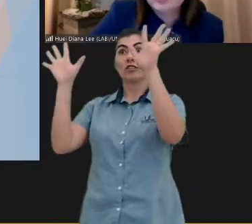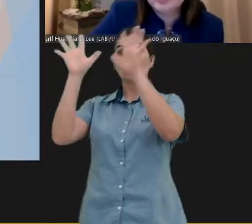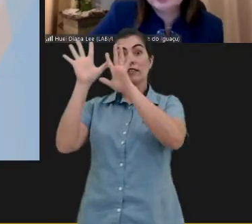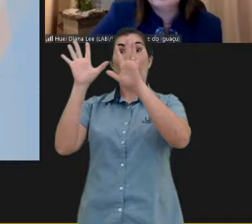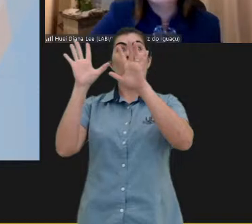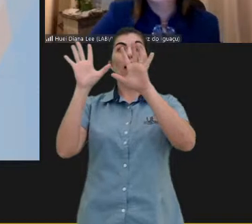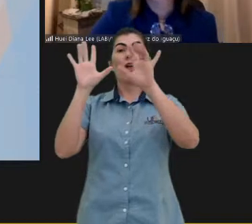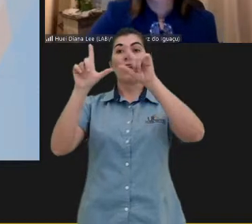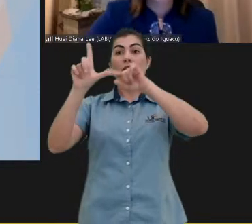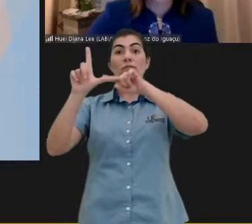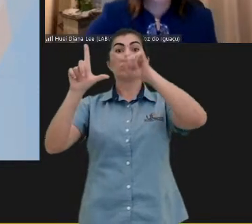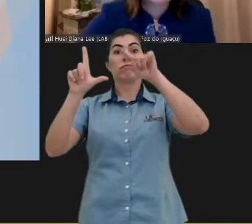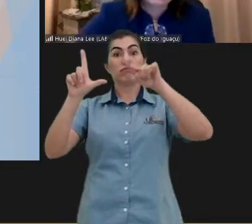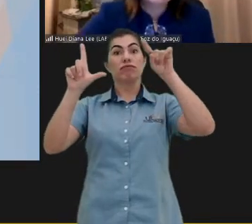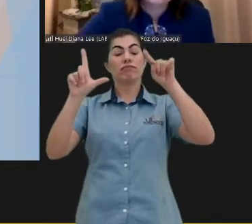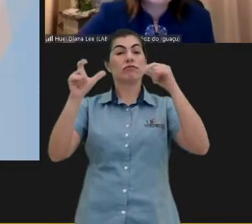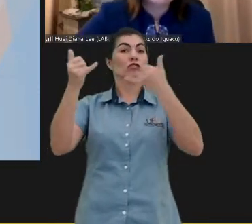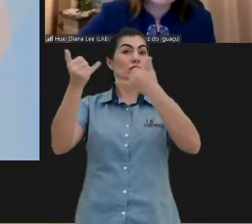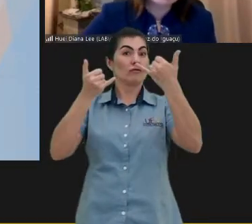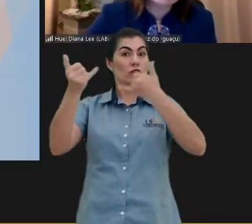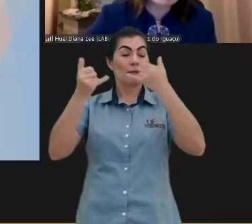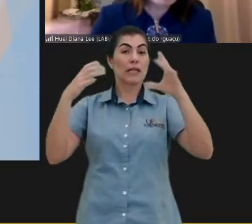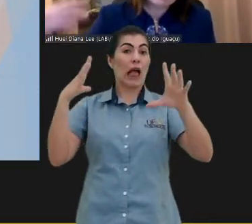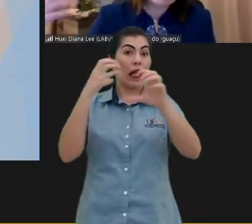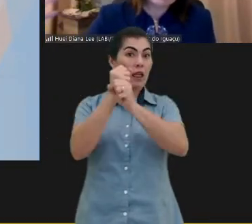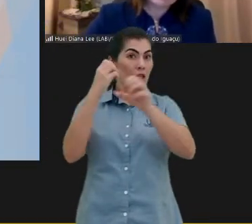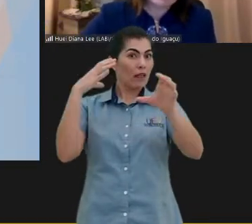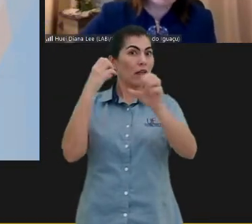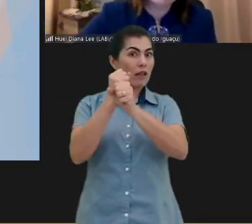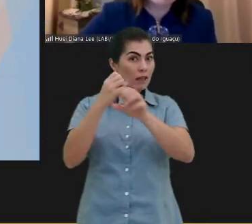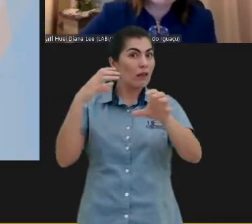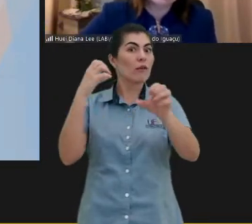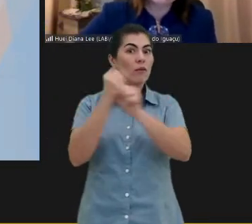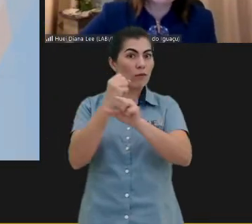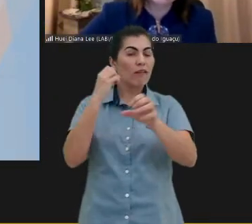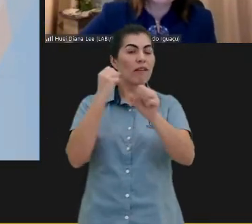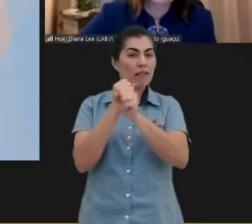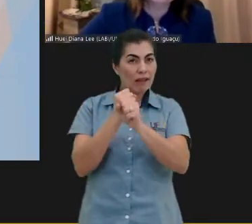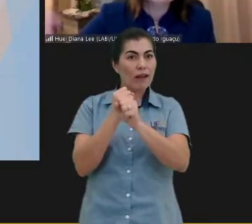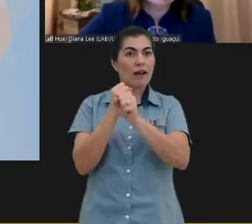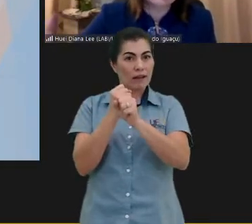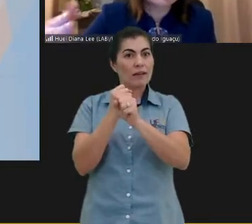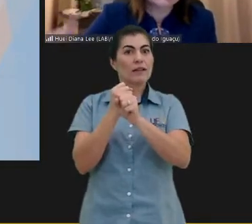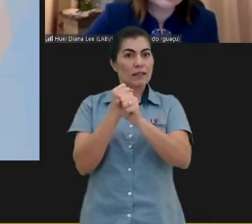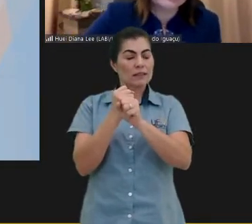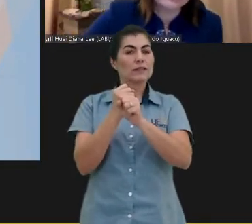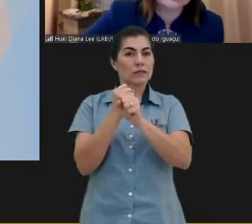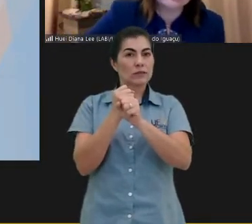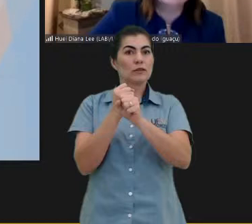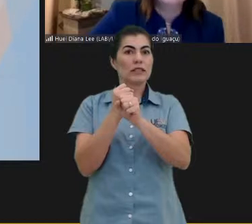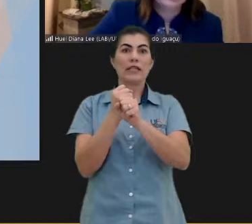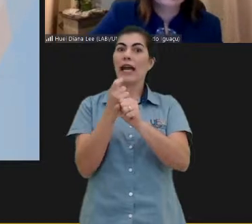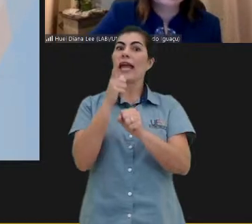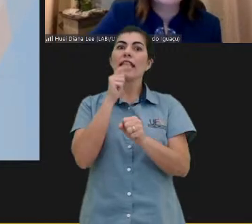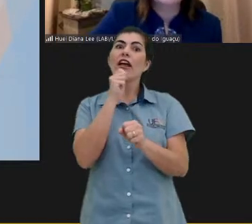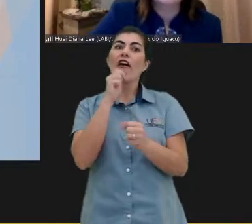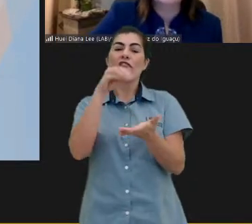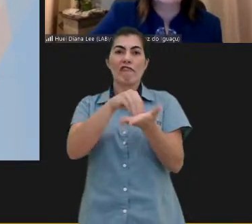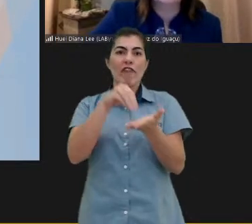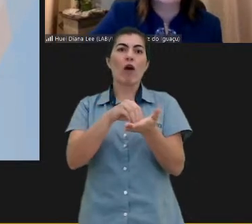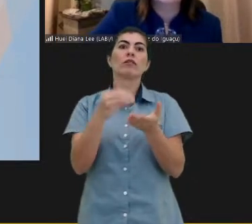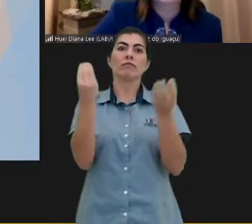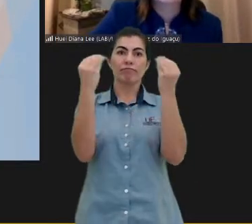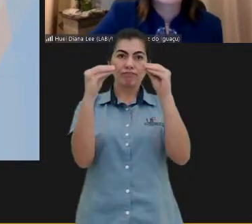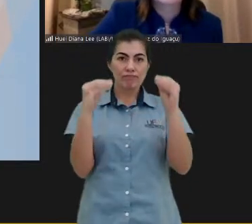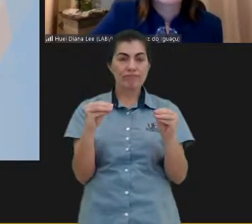na internet e é somado a isso ainda a outra parte dos dados que não está contabilizada aqui. É muita coisa.